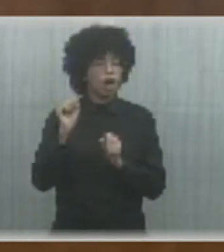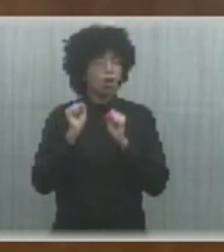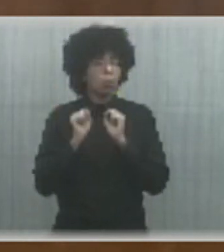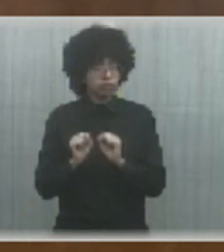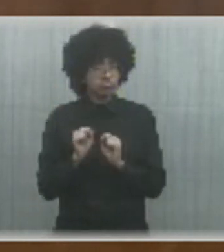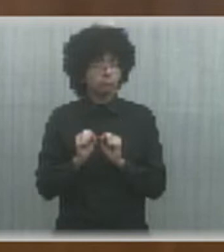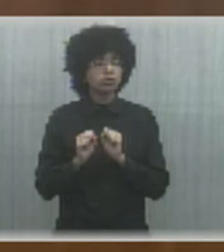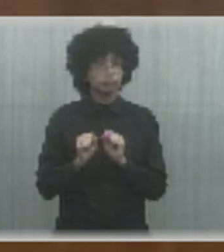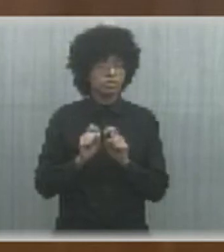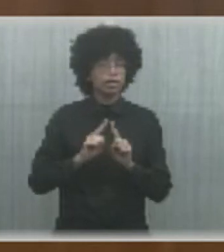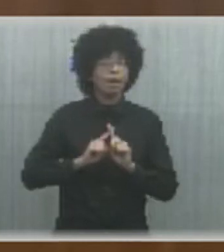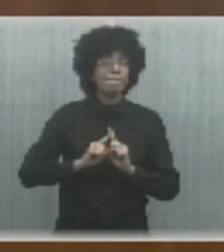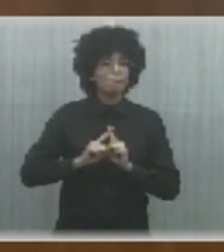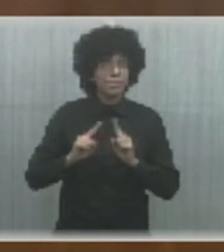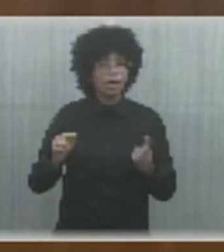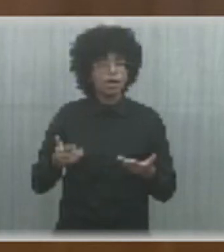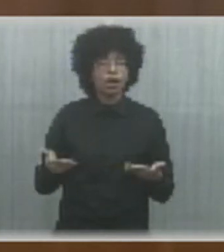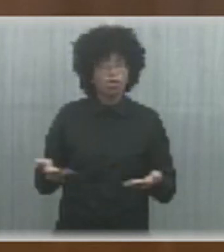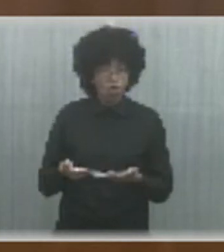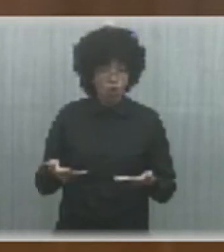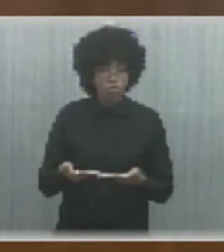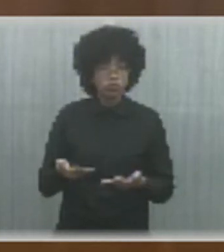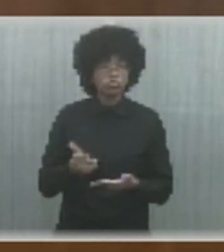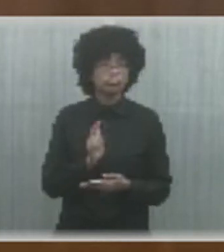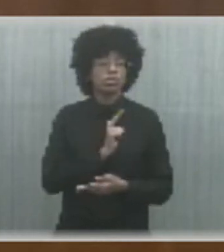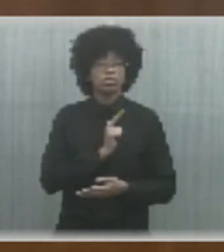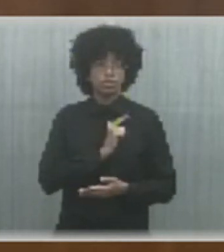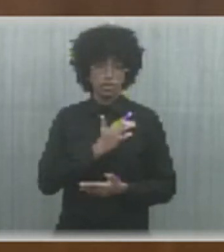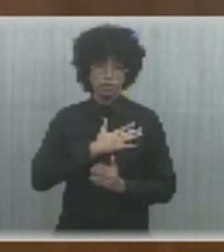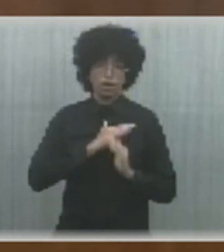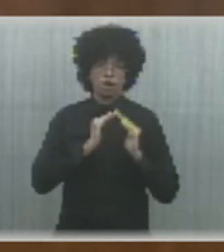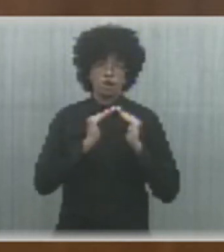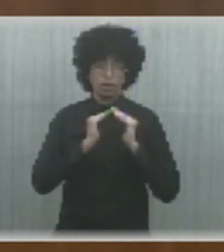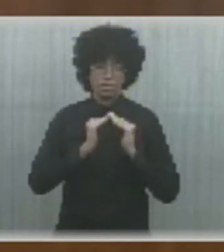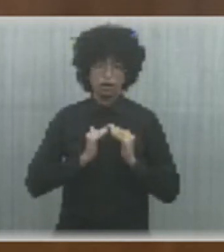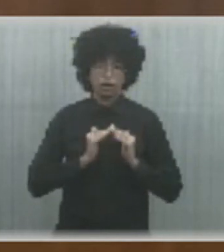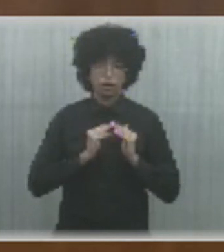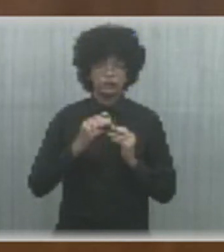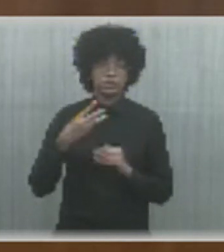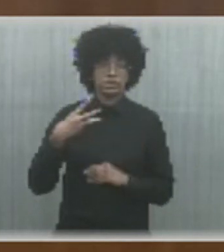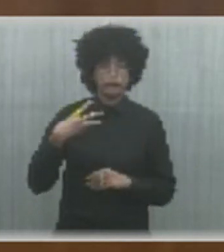mas efetivamente hoje tenho na minha residência